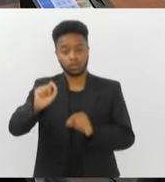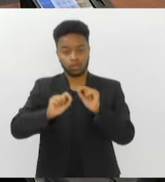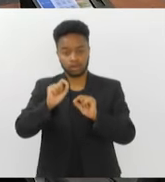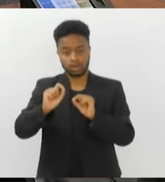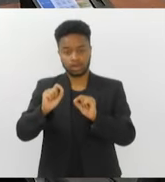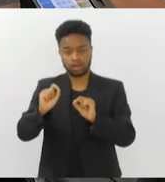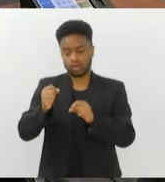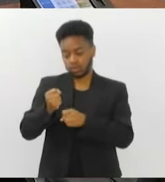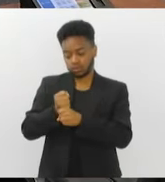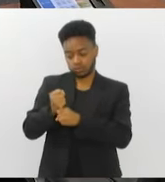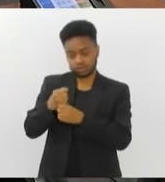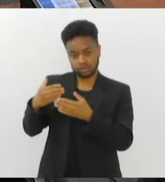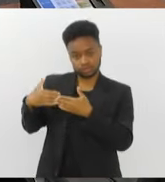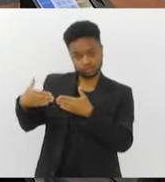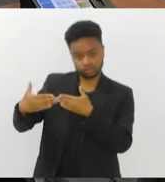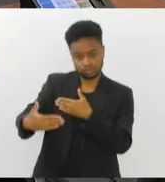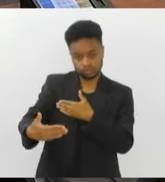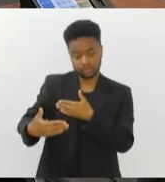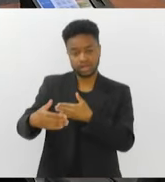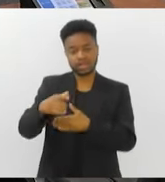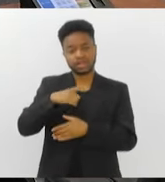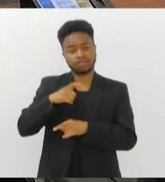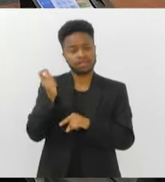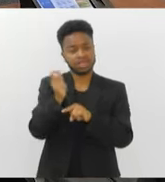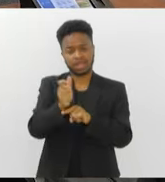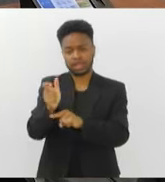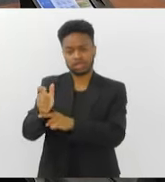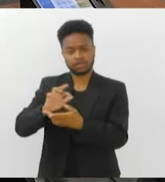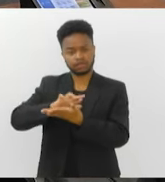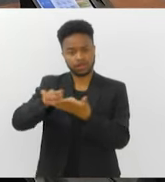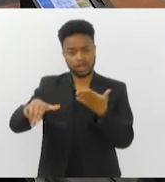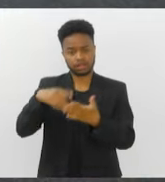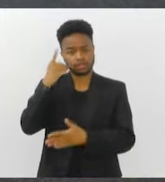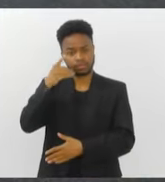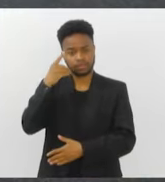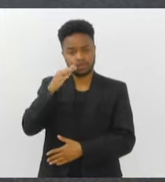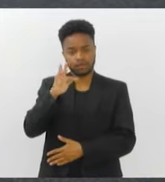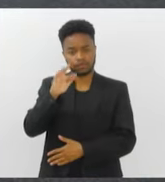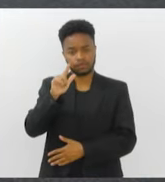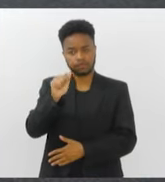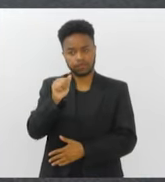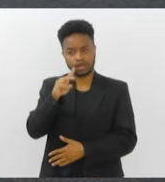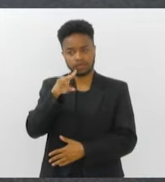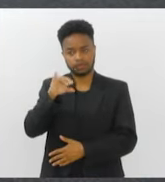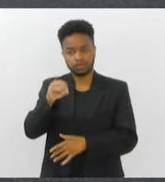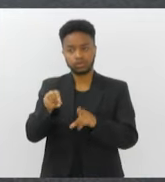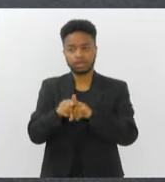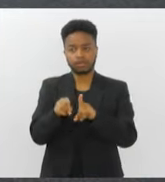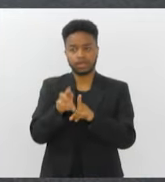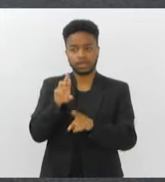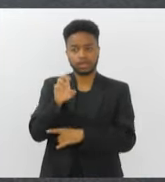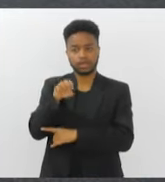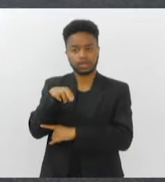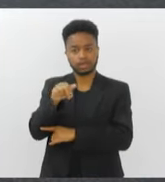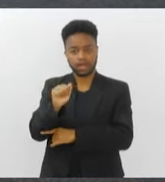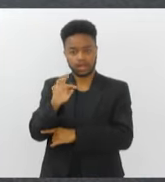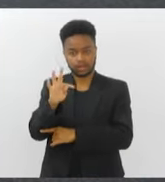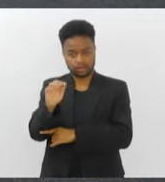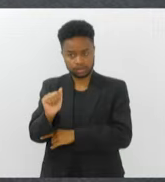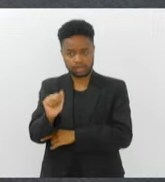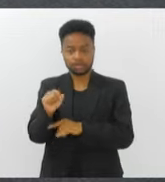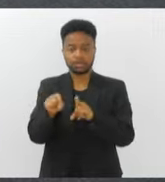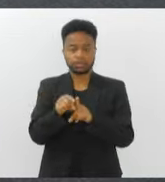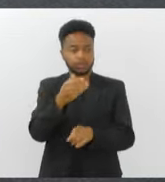últimos anos, quantas críticas, o deputado Serafini, que está aqui ao meu lado, a deputada Renata Souza, que está aqui,